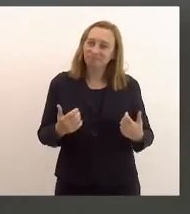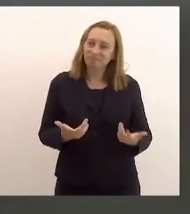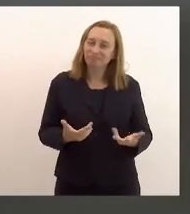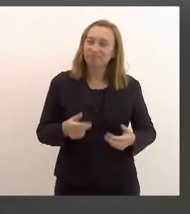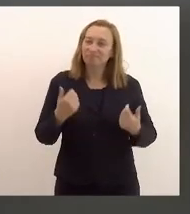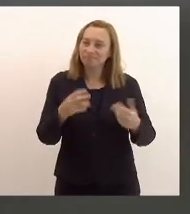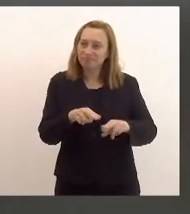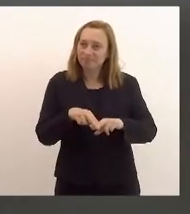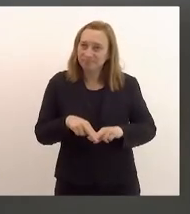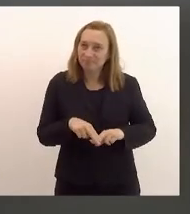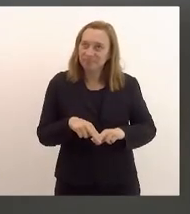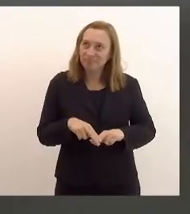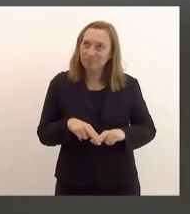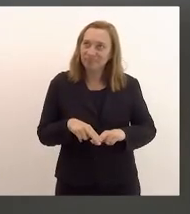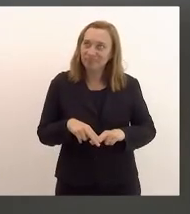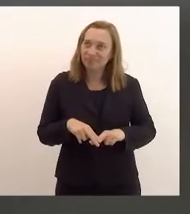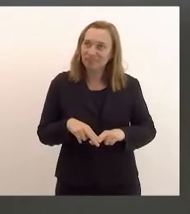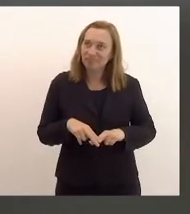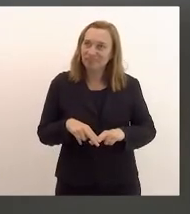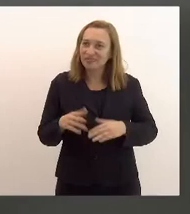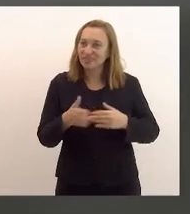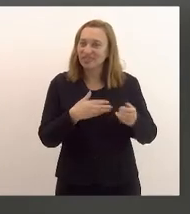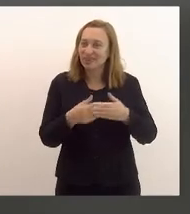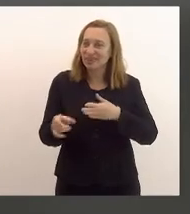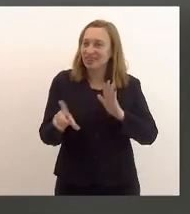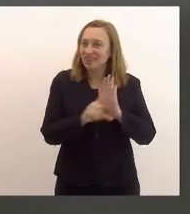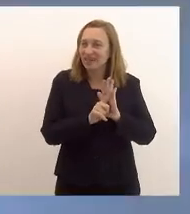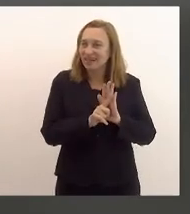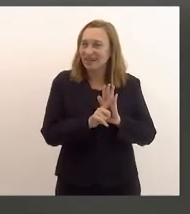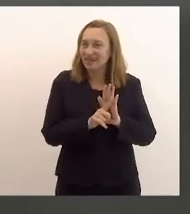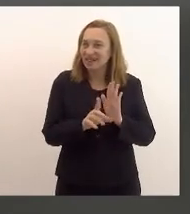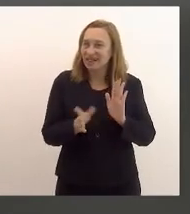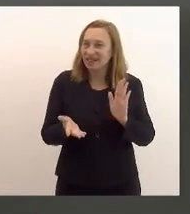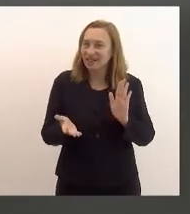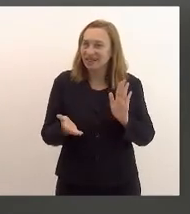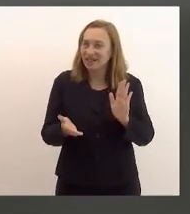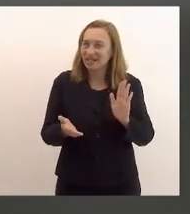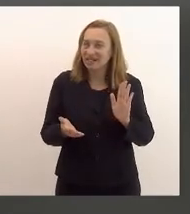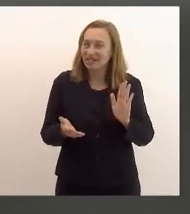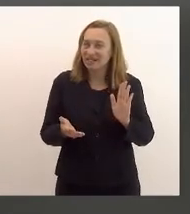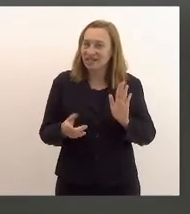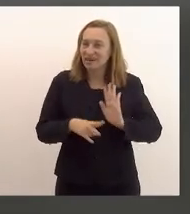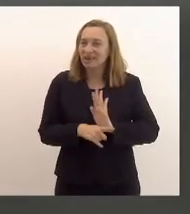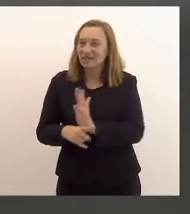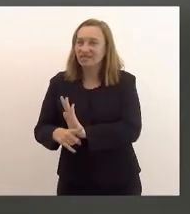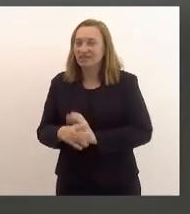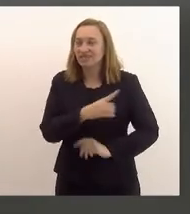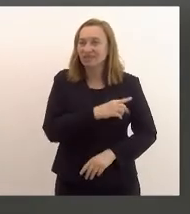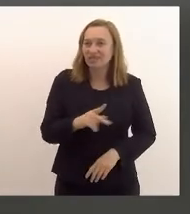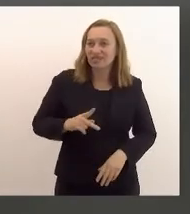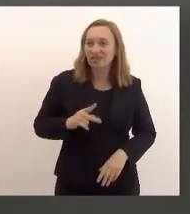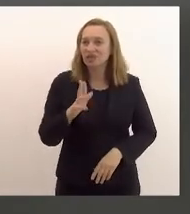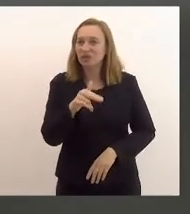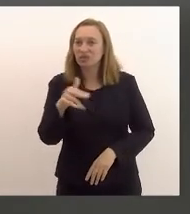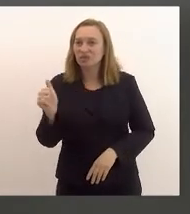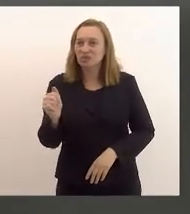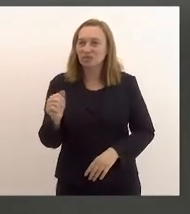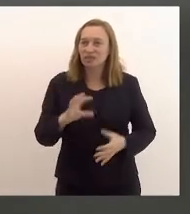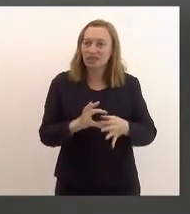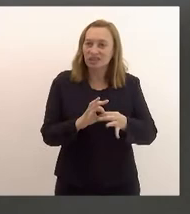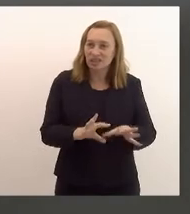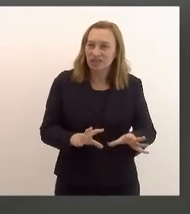é por isso que quando chego qualquer lei aqui que seja para benefício da Defensoria a gente nunca se